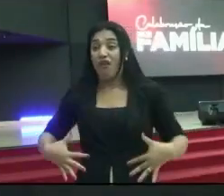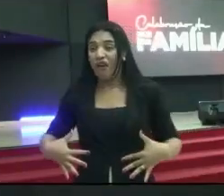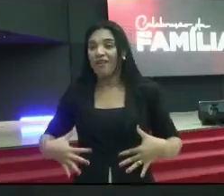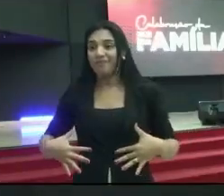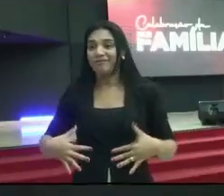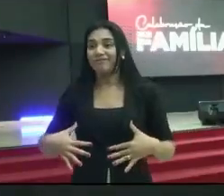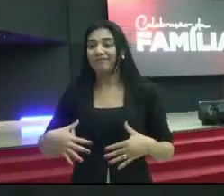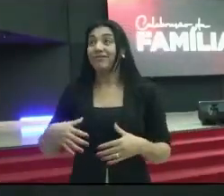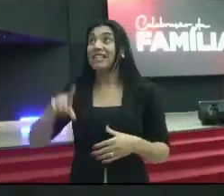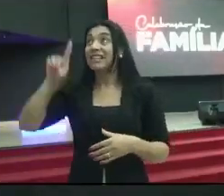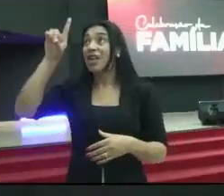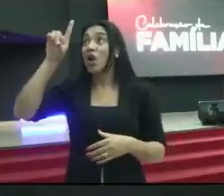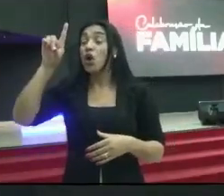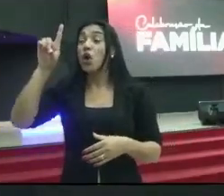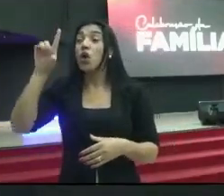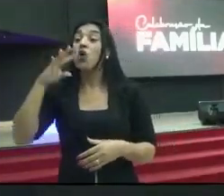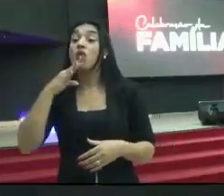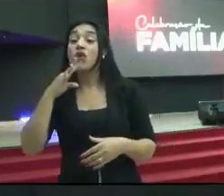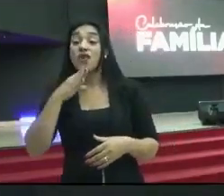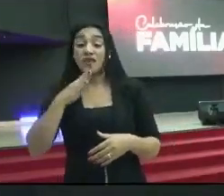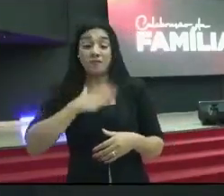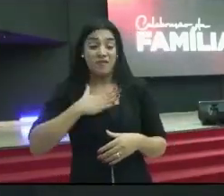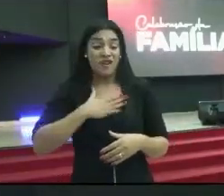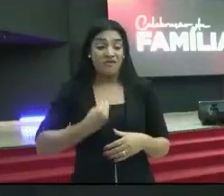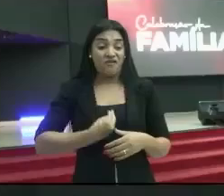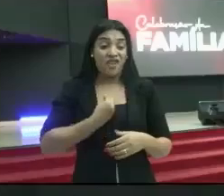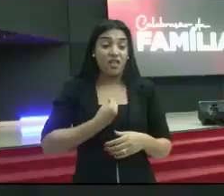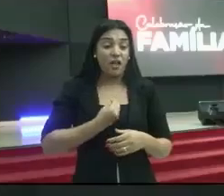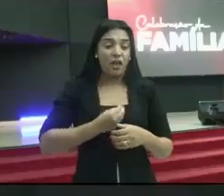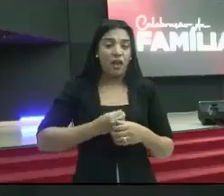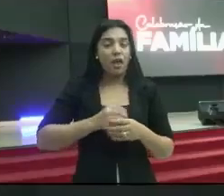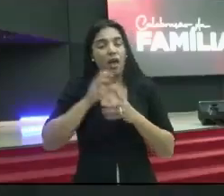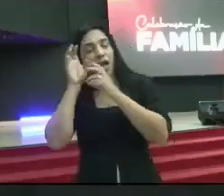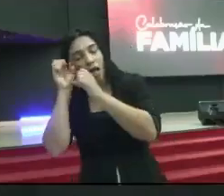Tu conheces o meu levantar, o meu assentar.